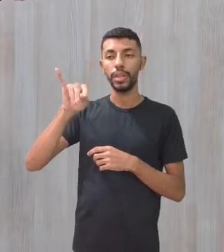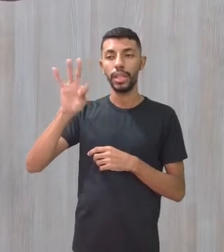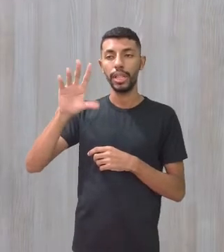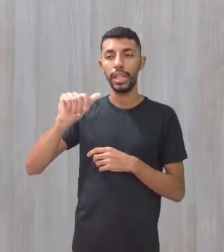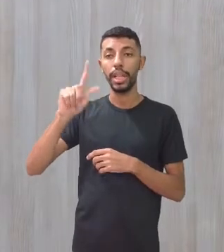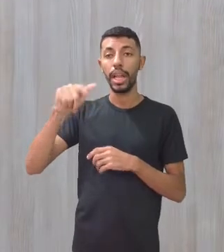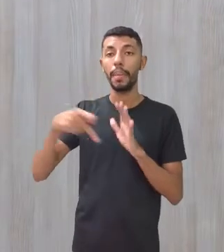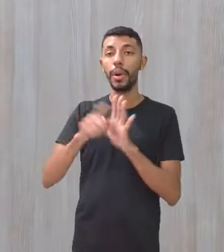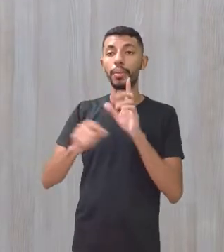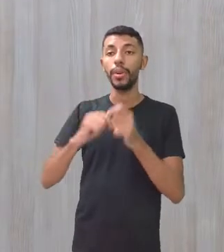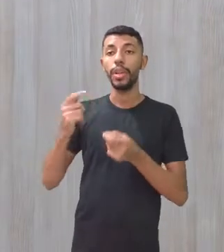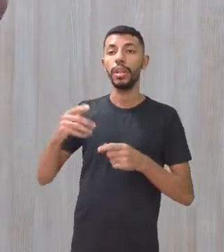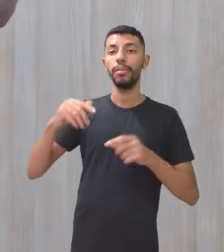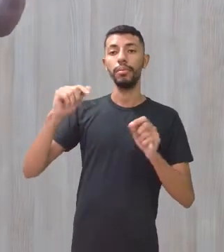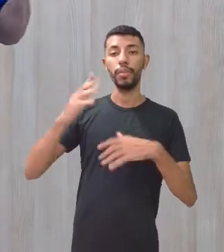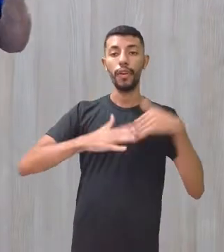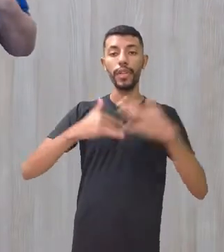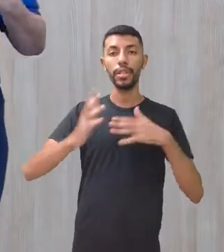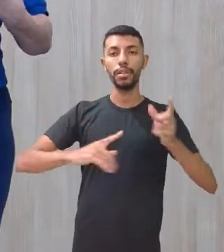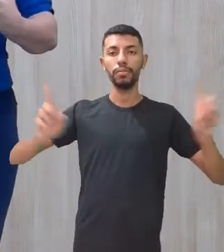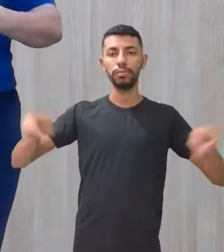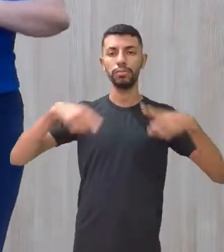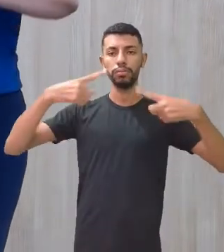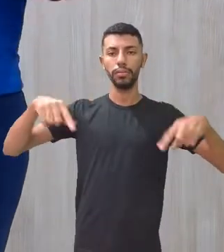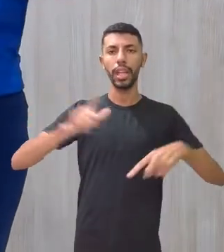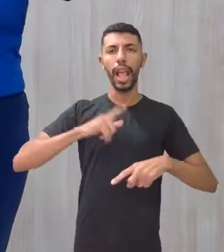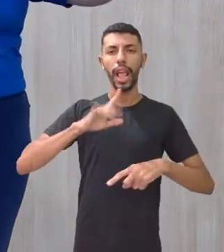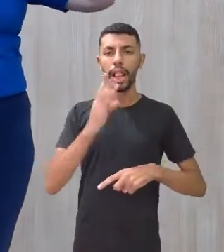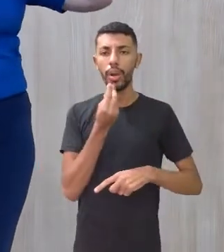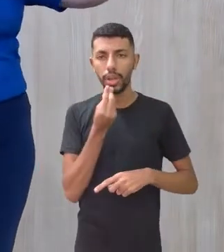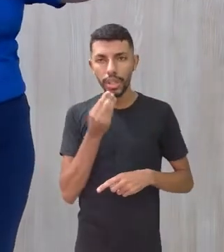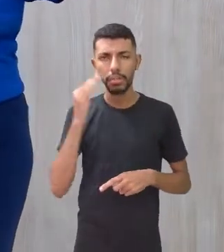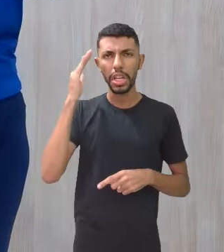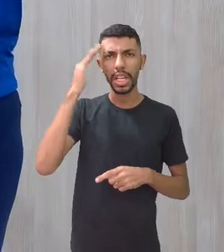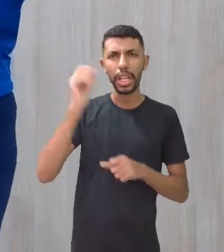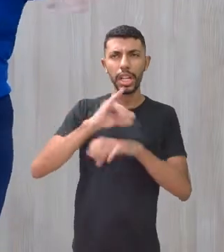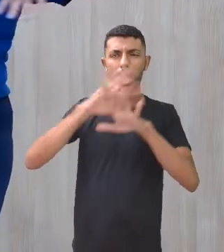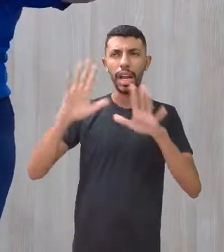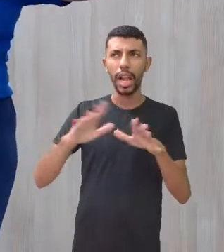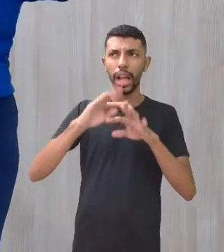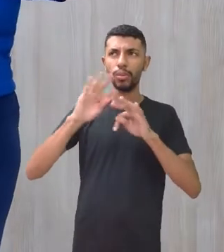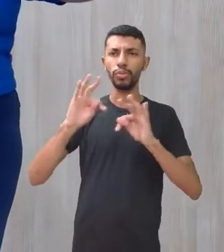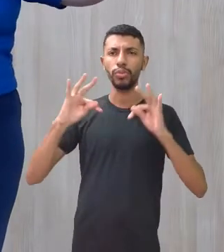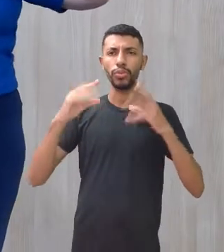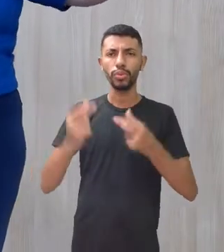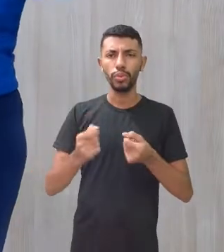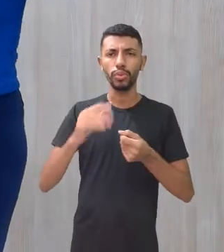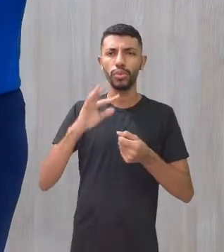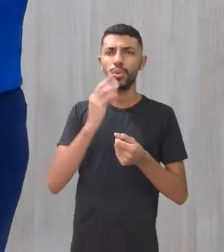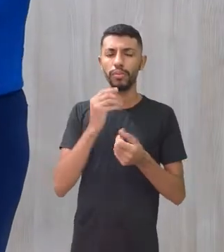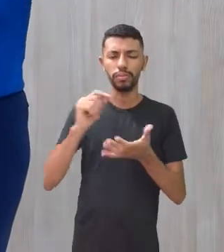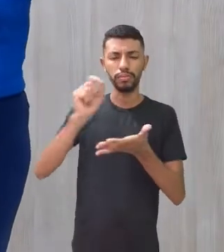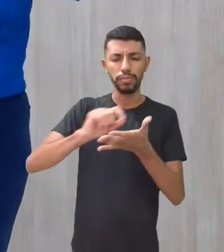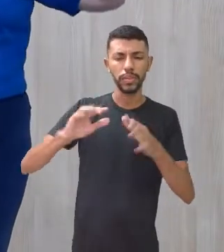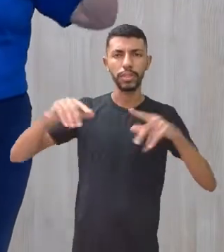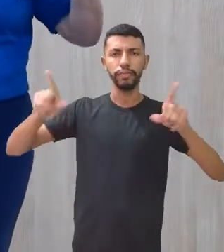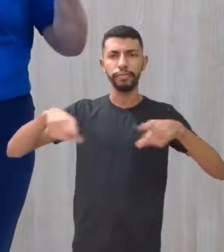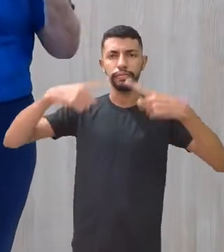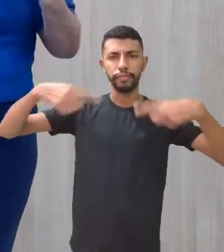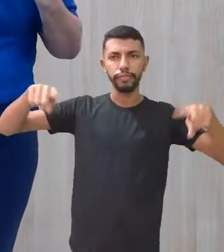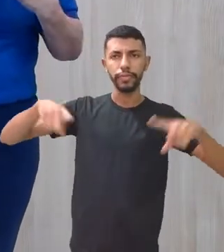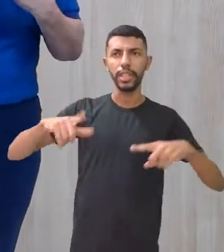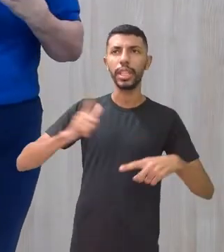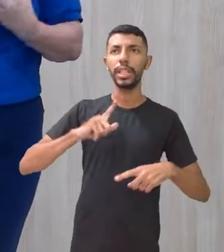que tem um conhecimento de música, que entende a partitura, as harmonias, todas aquela coisa,